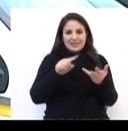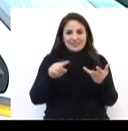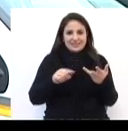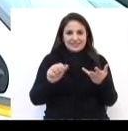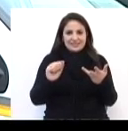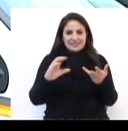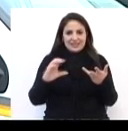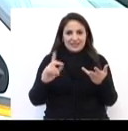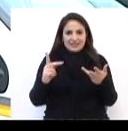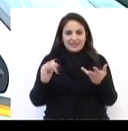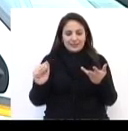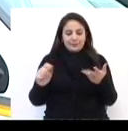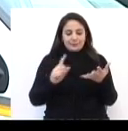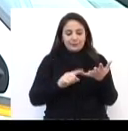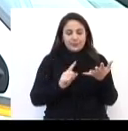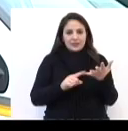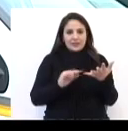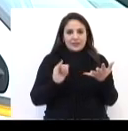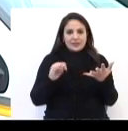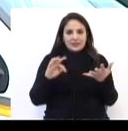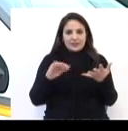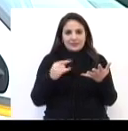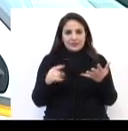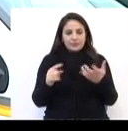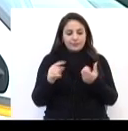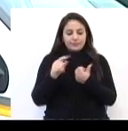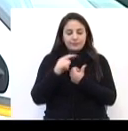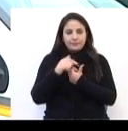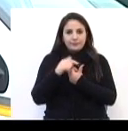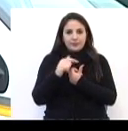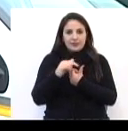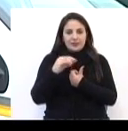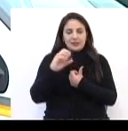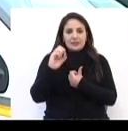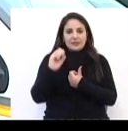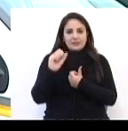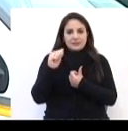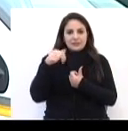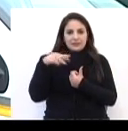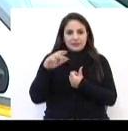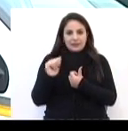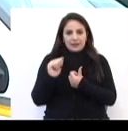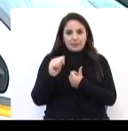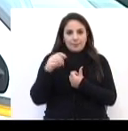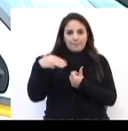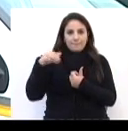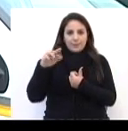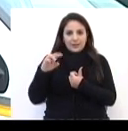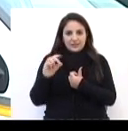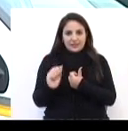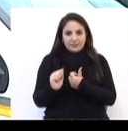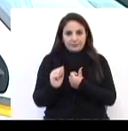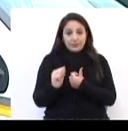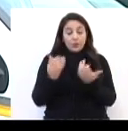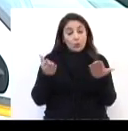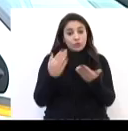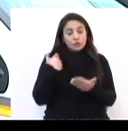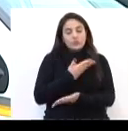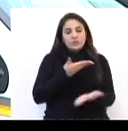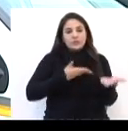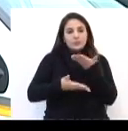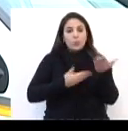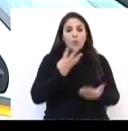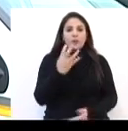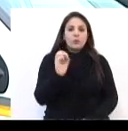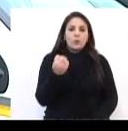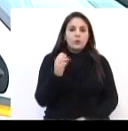o núcleo do bairro Integração e o núcleo do bairro Santa Marta. Nós atendemos 48 bairros hoje em Passo Fundo, E